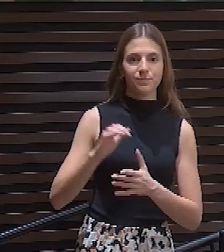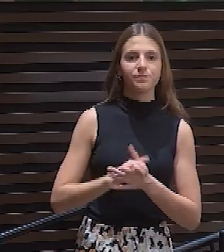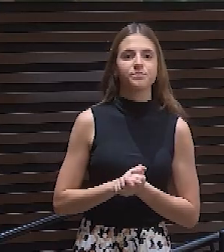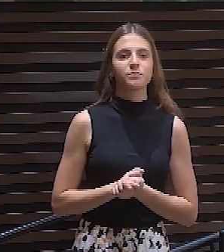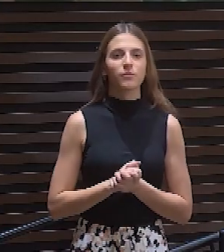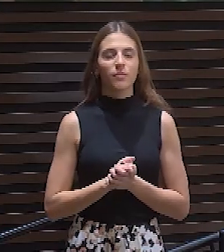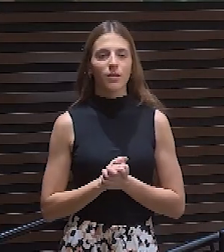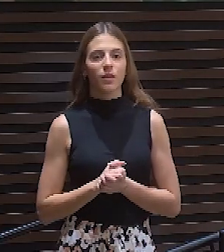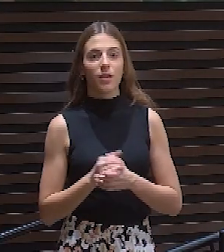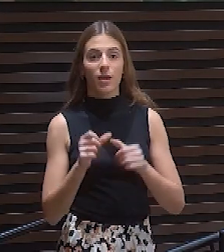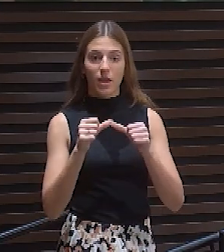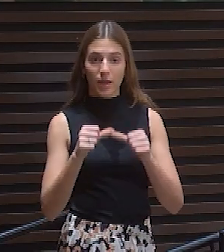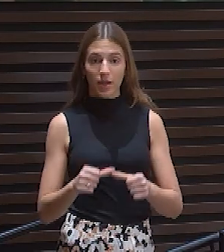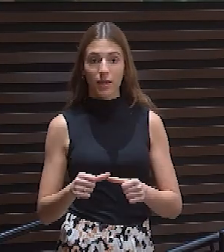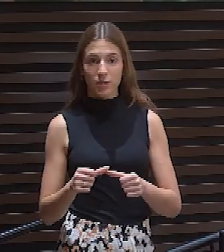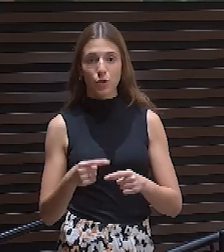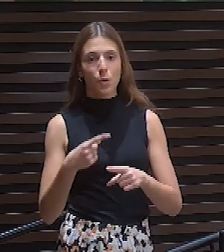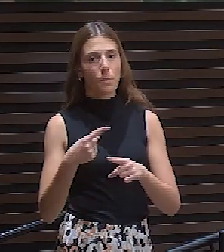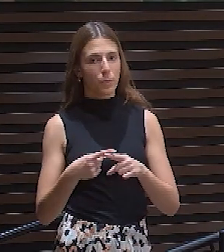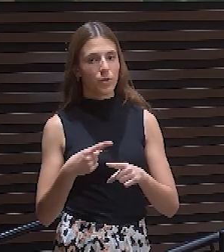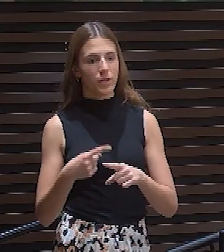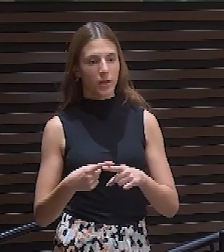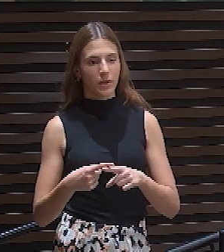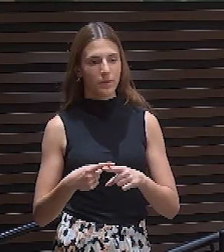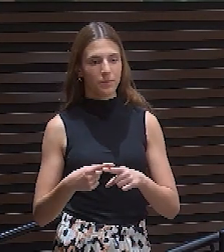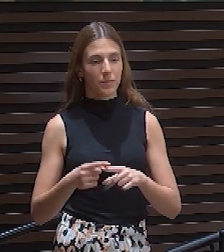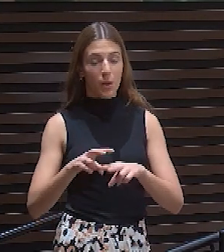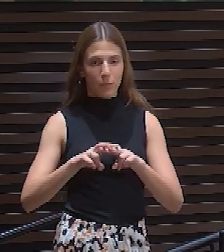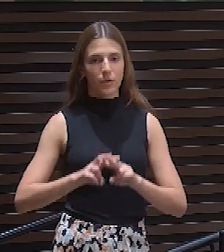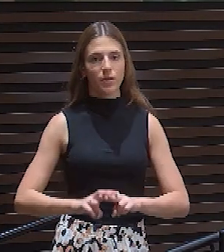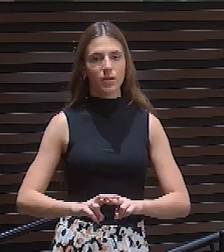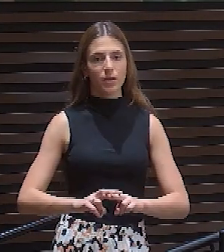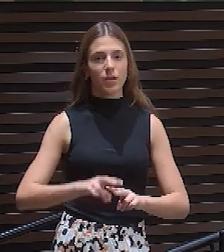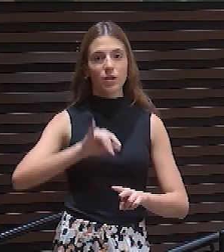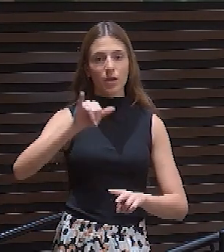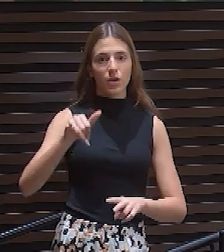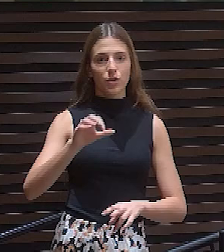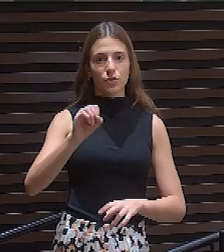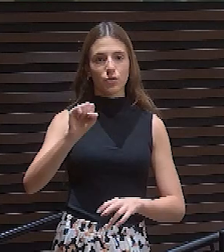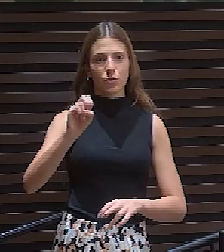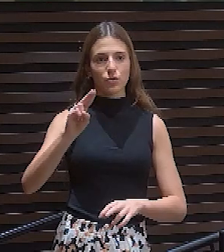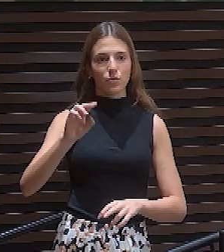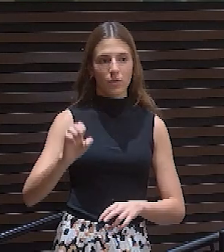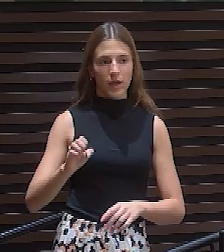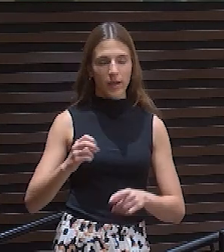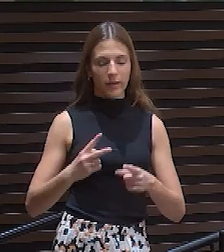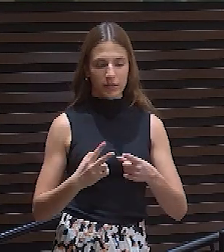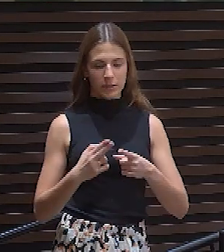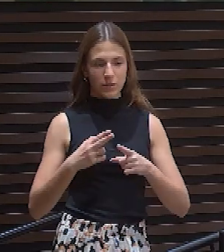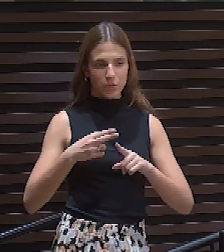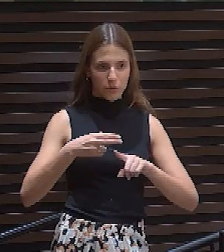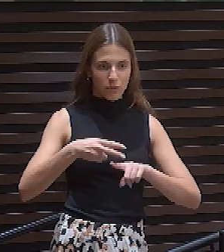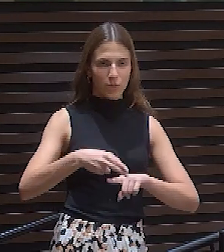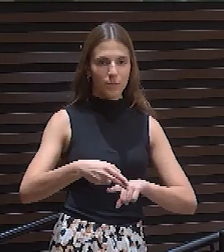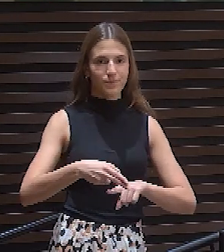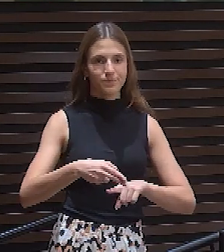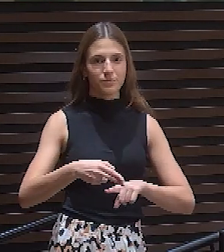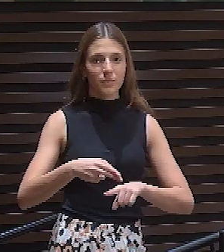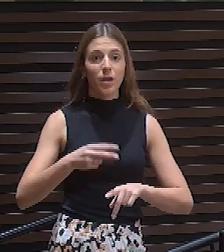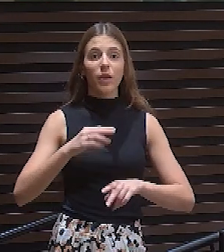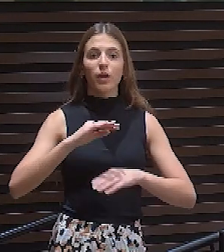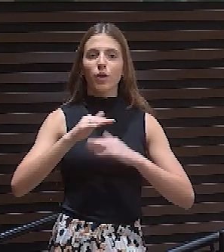Foi esta a razão porque Josué os circuncidou. Todo o povo que se tinha saído